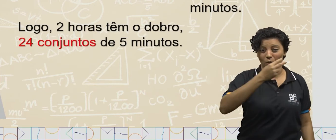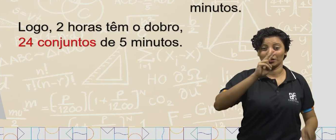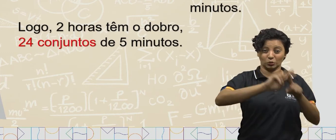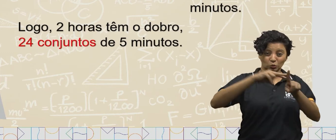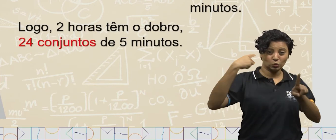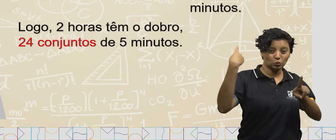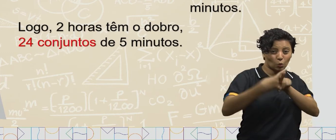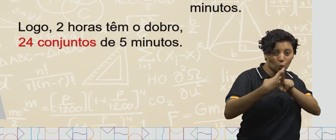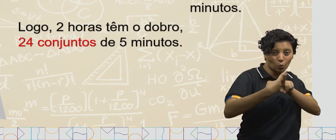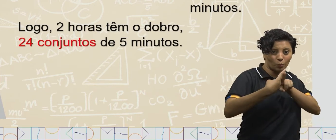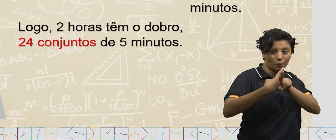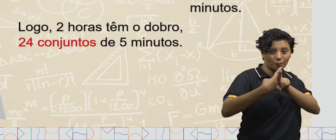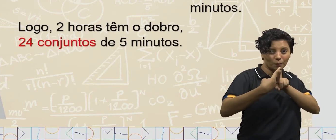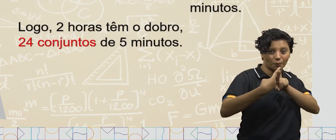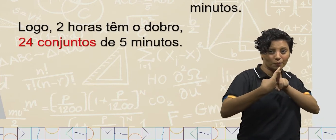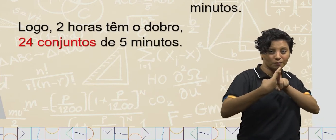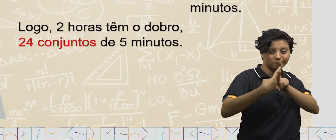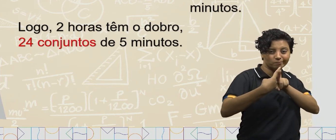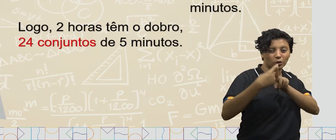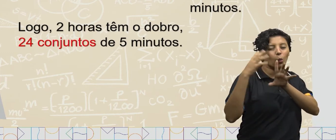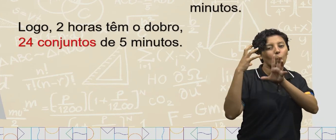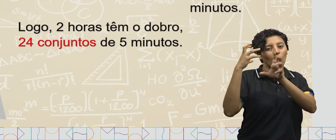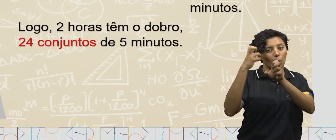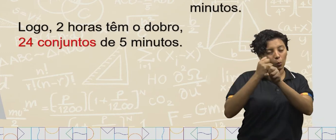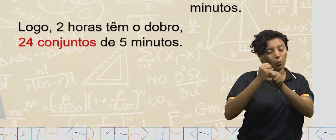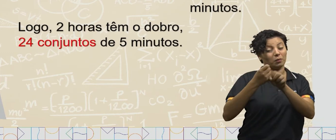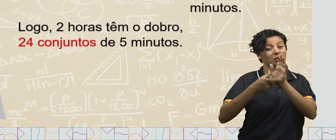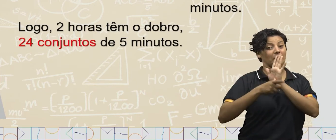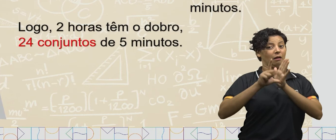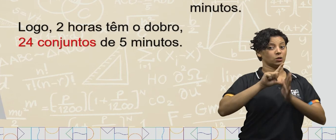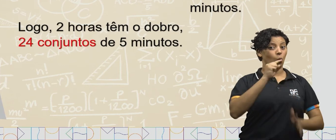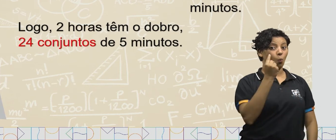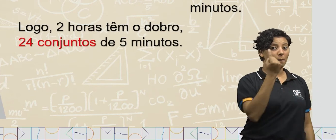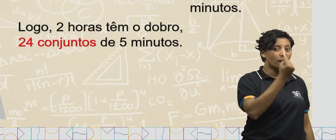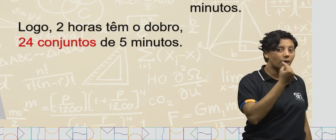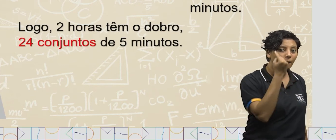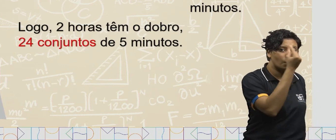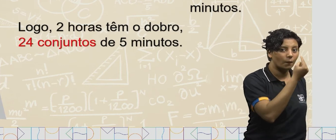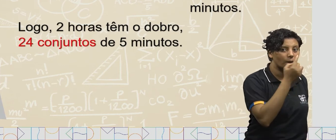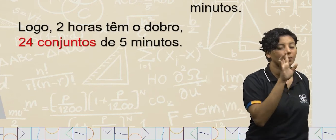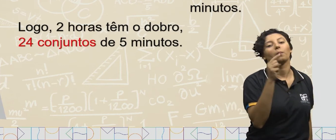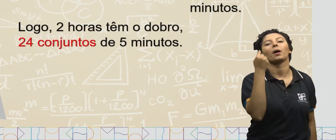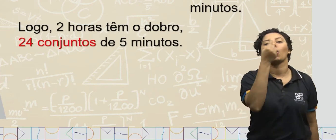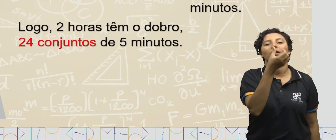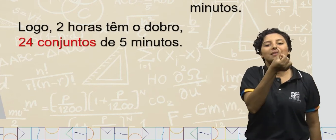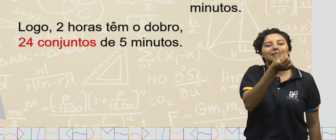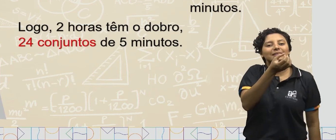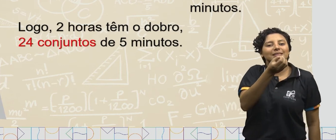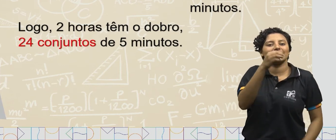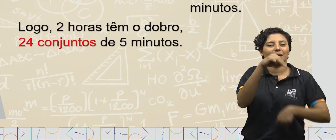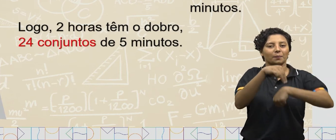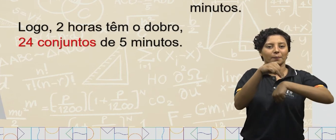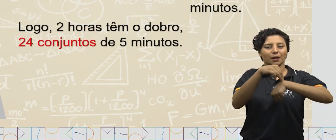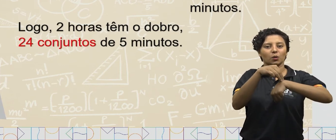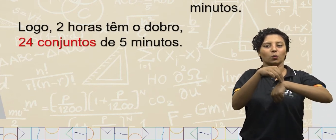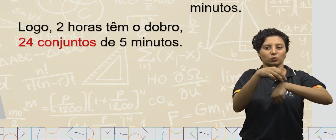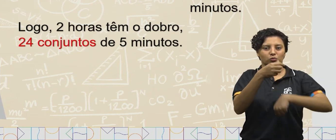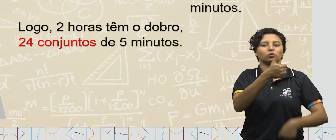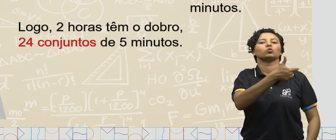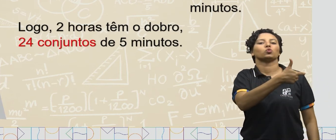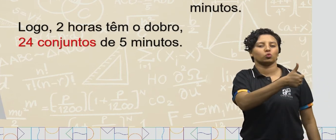dobro. Eu estou calculando primeiro uma hora. Uma hora tem 60 minutos, tem